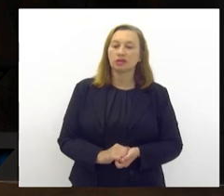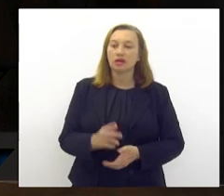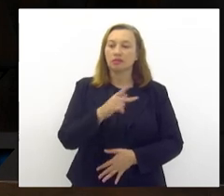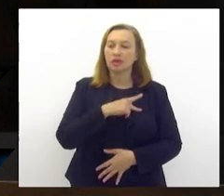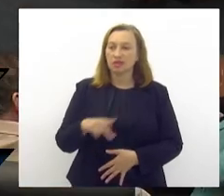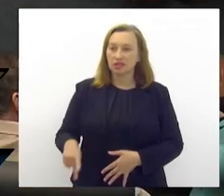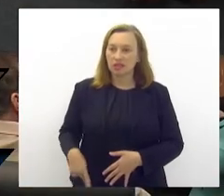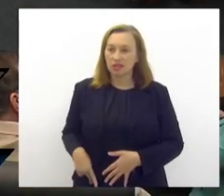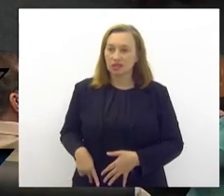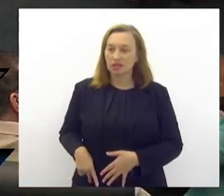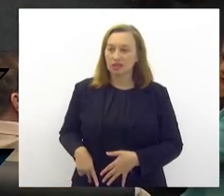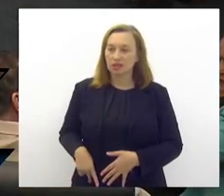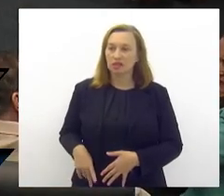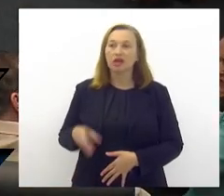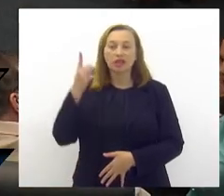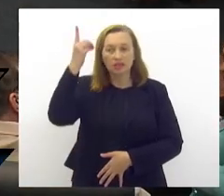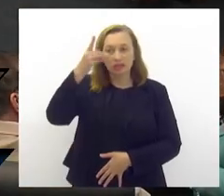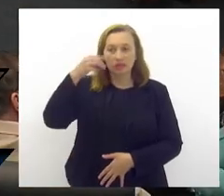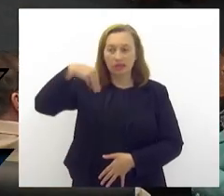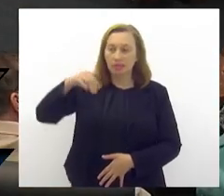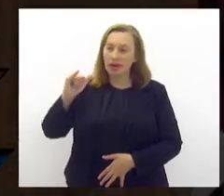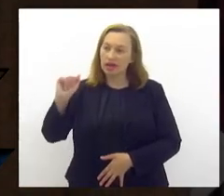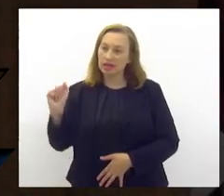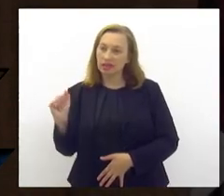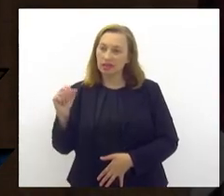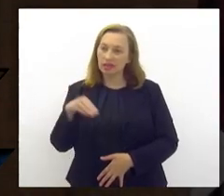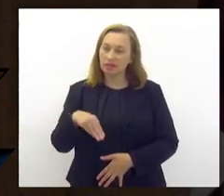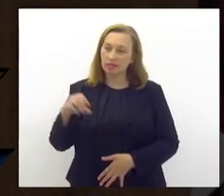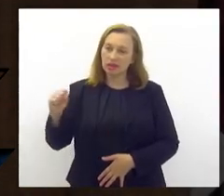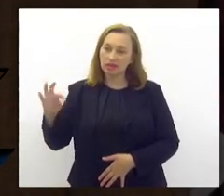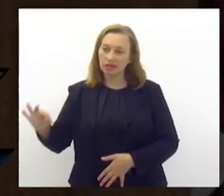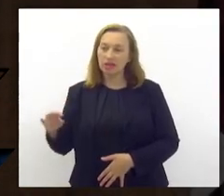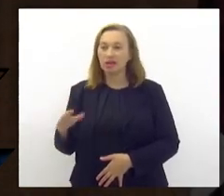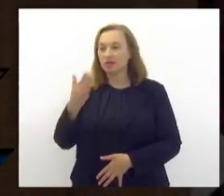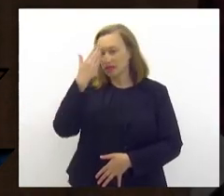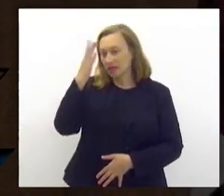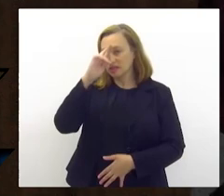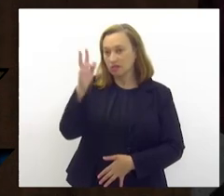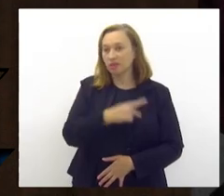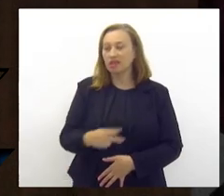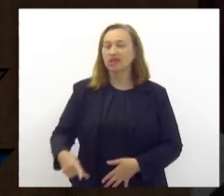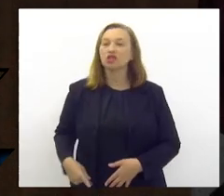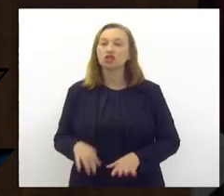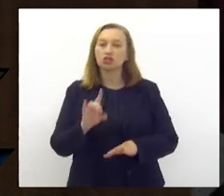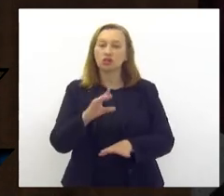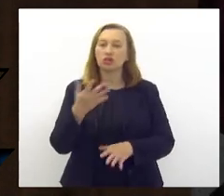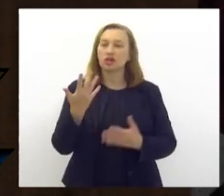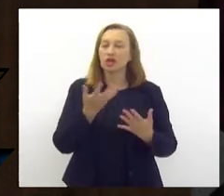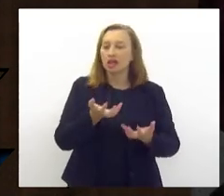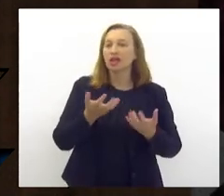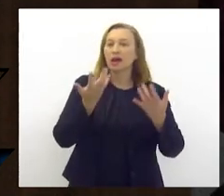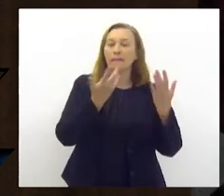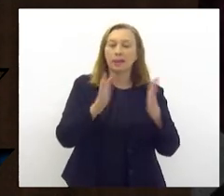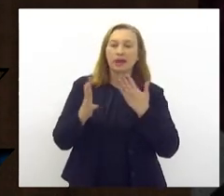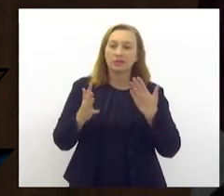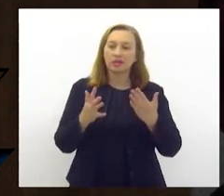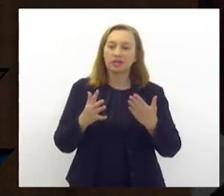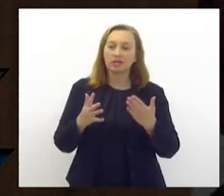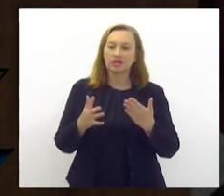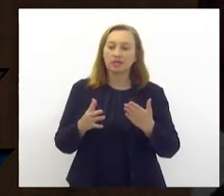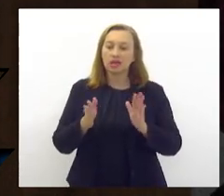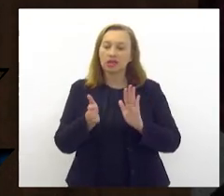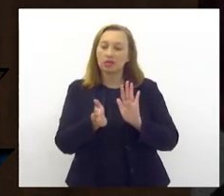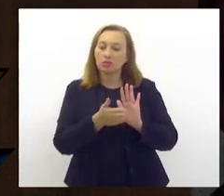Presidente. Deputada Marina, do MST. Obrigada, presidente. Não, nada mais, queria parabenizar